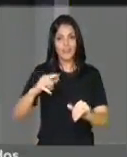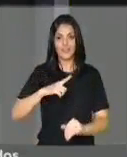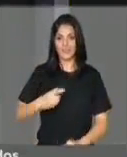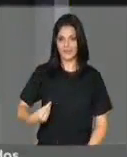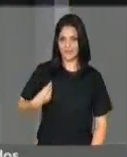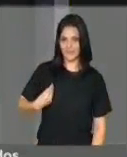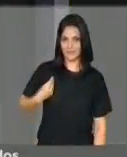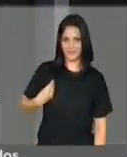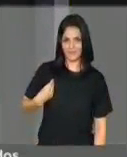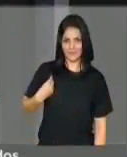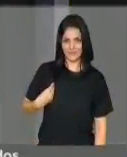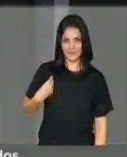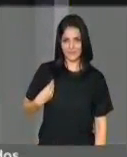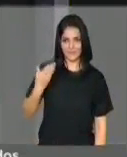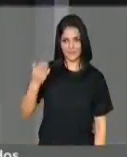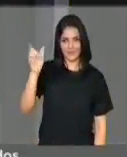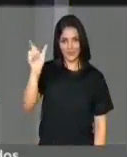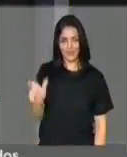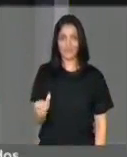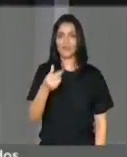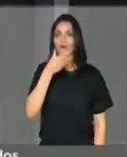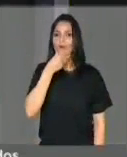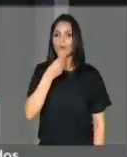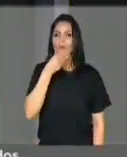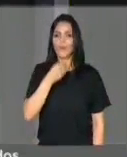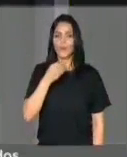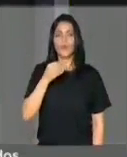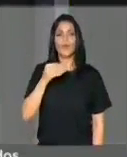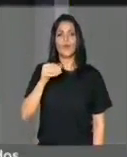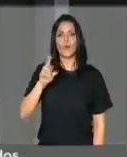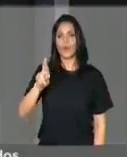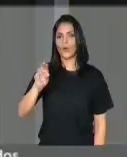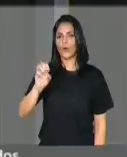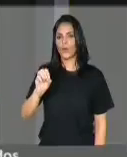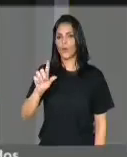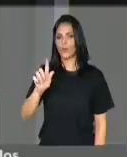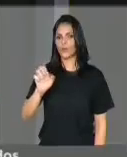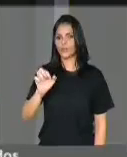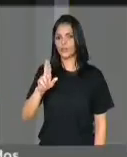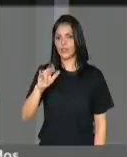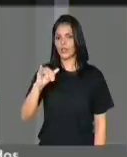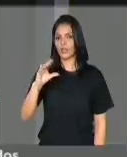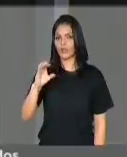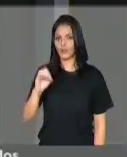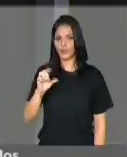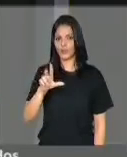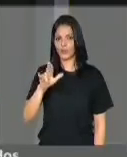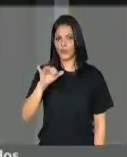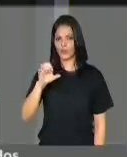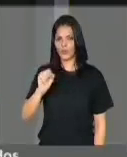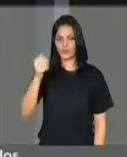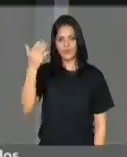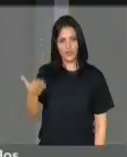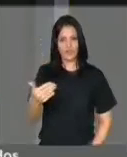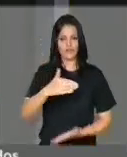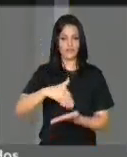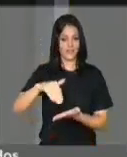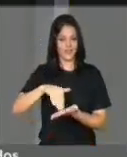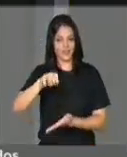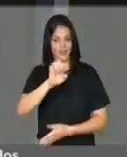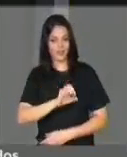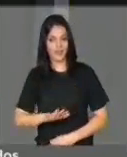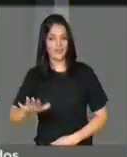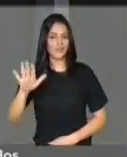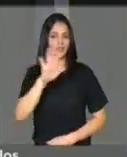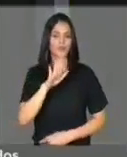solene do senhor Dr. Rogério Luiz Barbosa Urso, o ilustre secretário